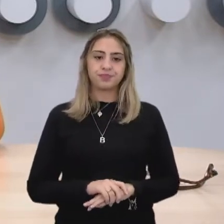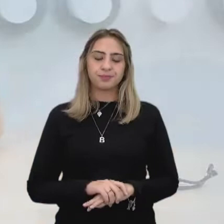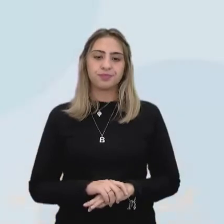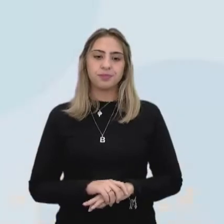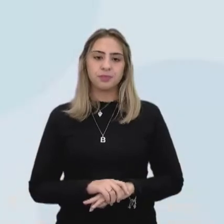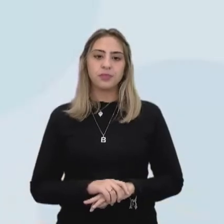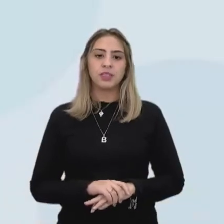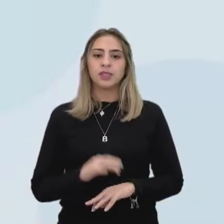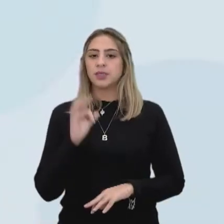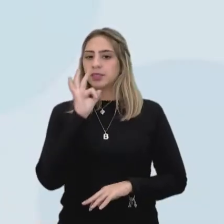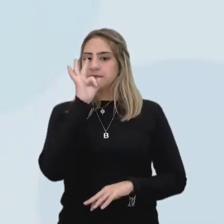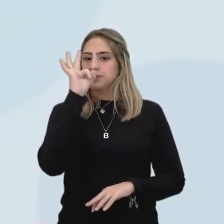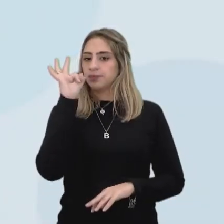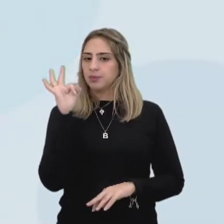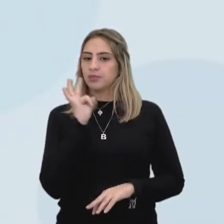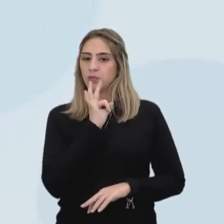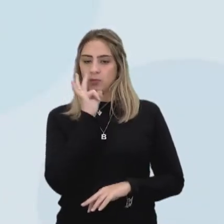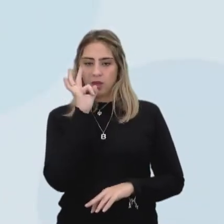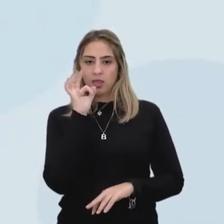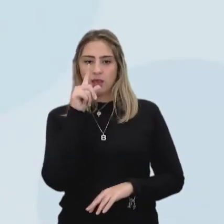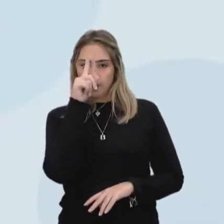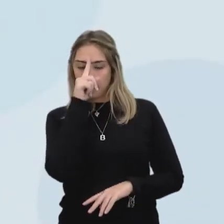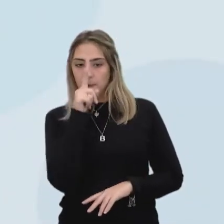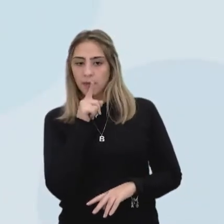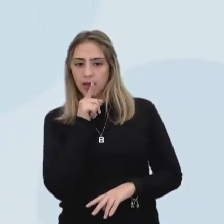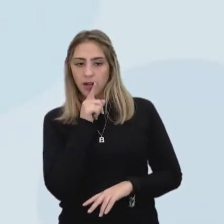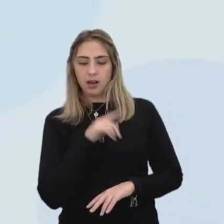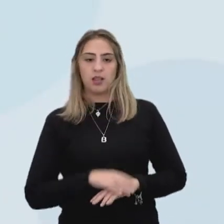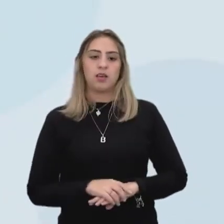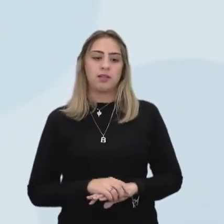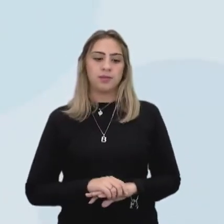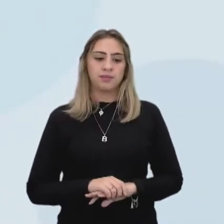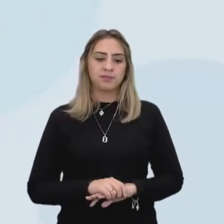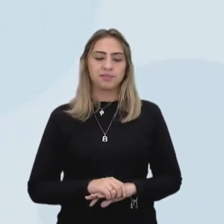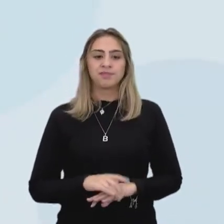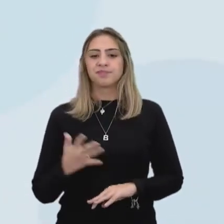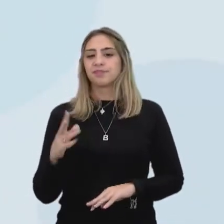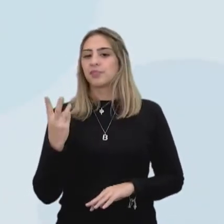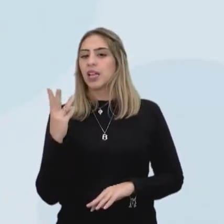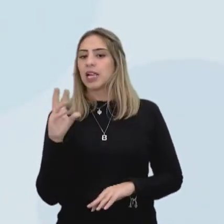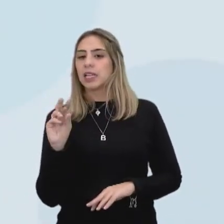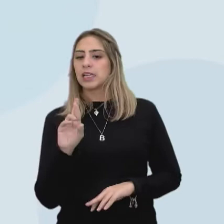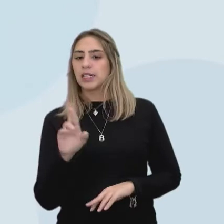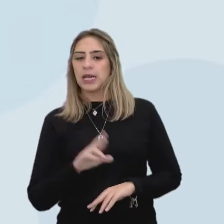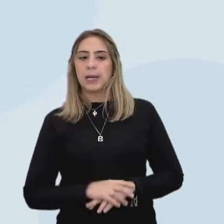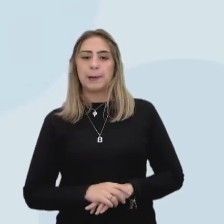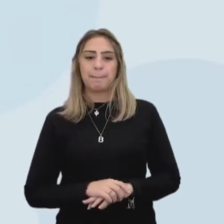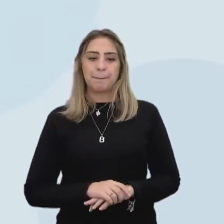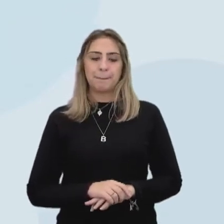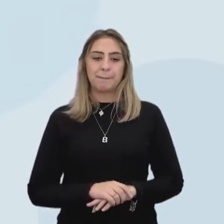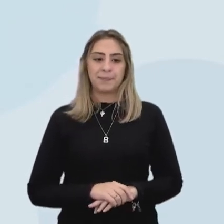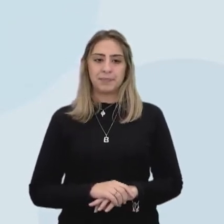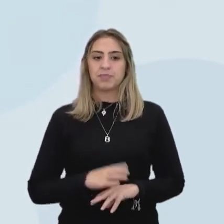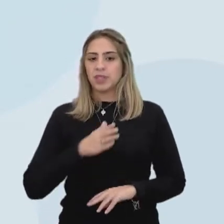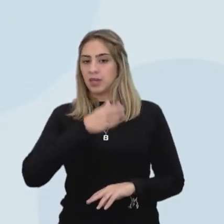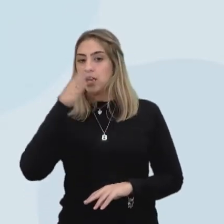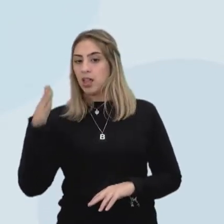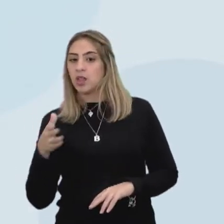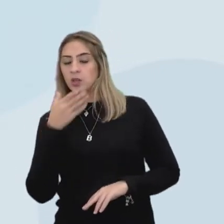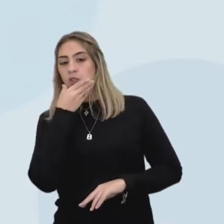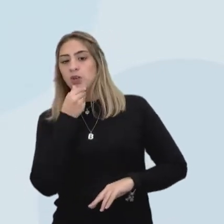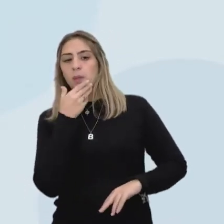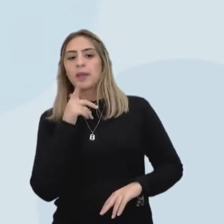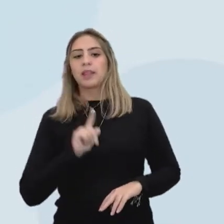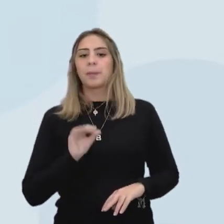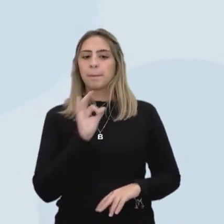moedinhas amarelas. Olha lá que interessante, né? Cada moedinha equivale a R$ 30. Do lado dos homens, tem também